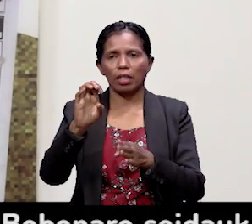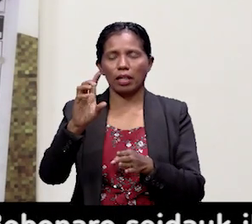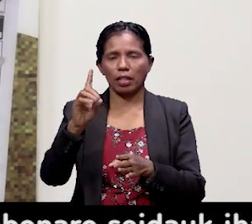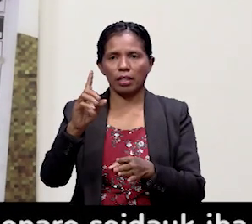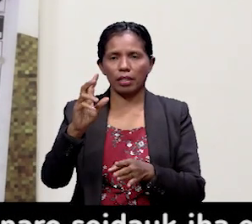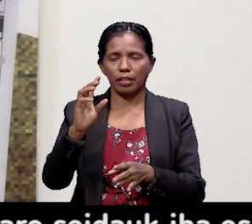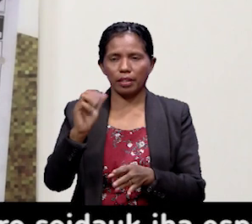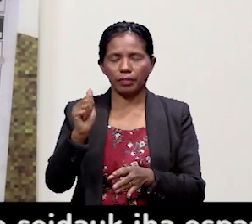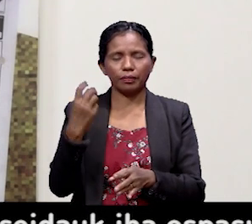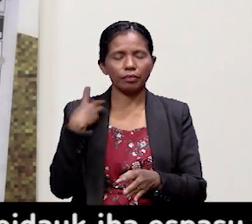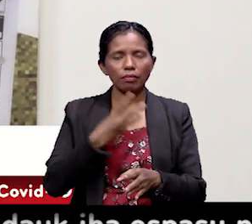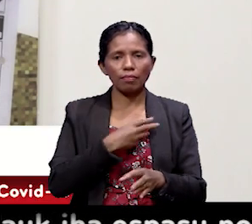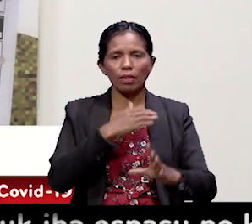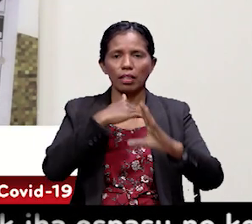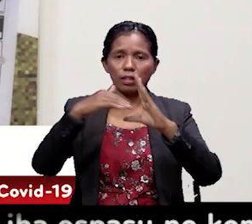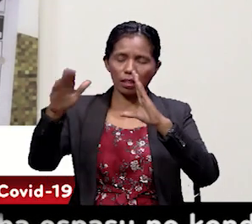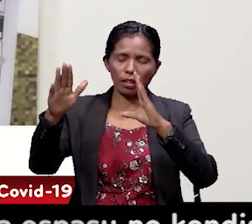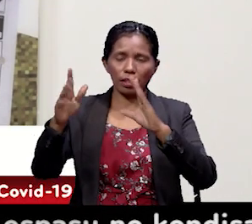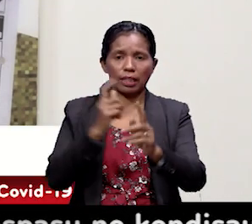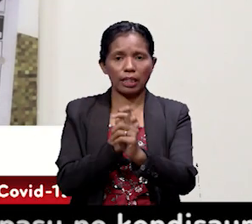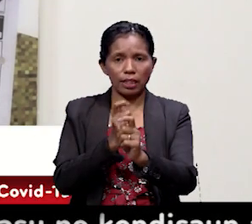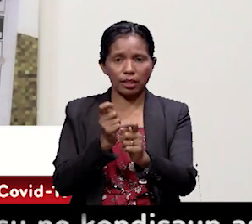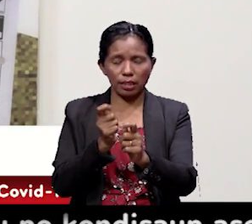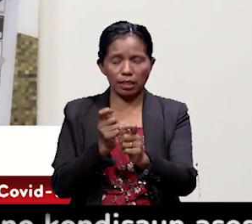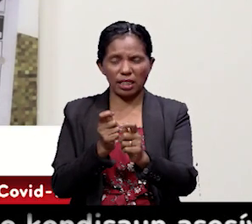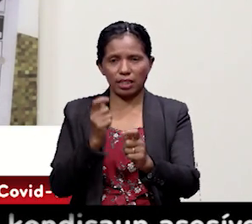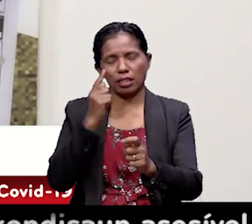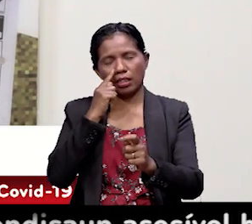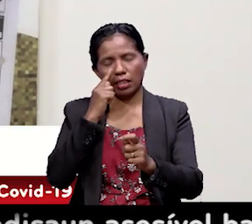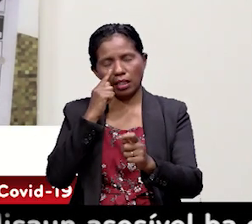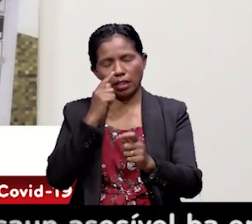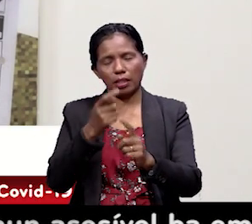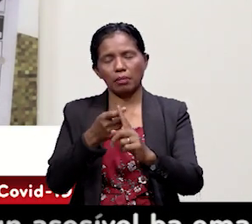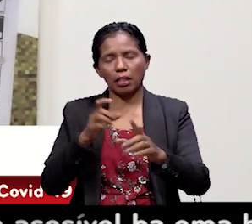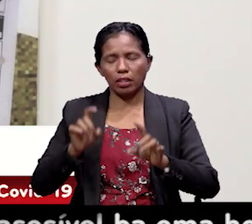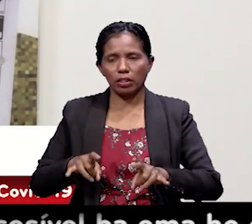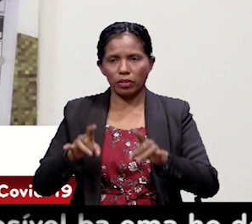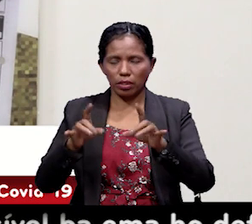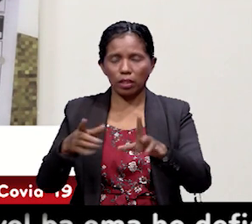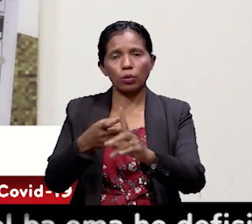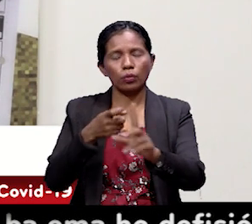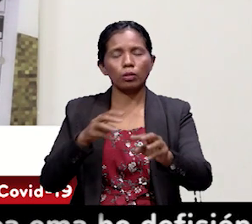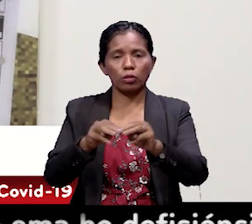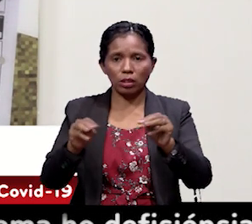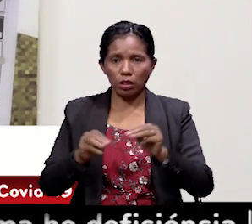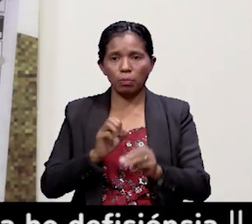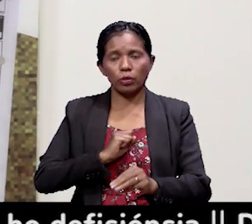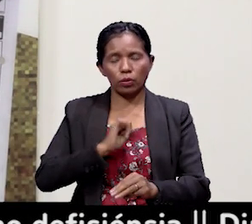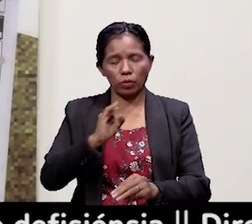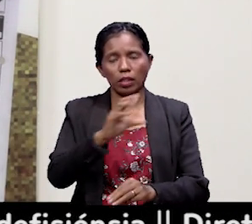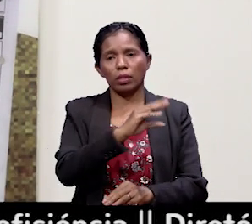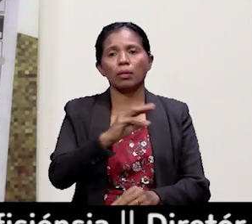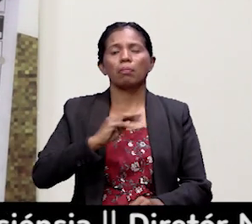Itacei Haruka tem 50 amostras, ba amostras são mais, você, município Suai, ou